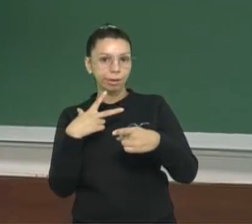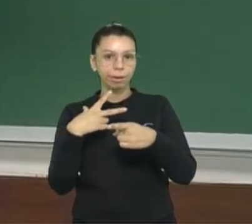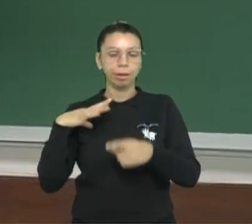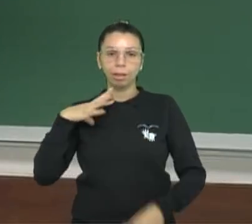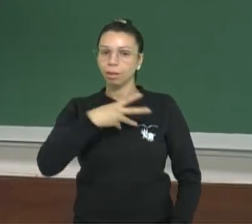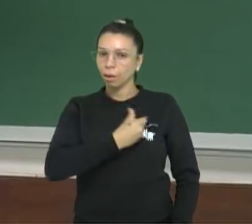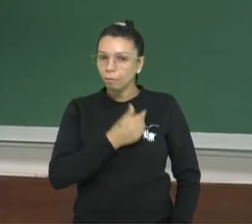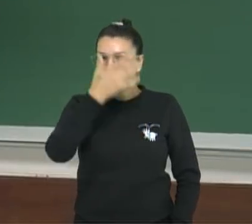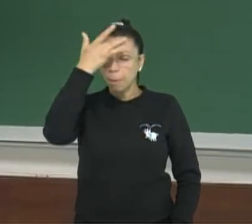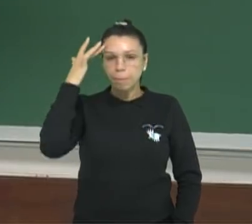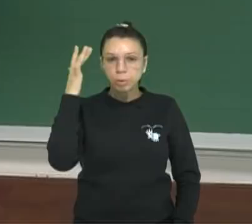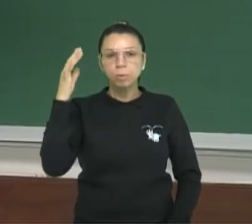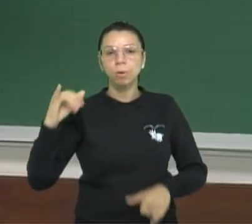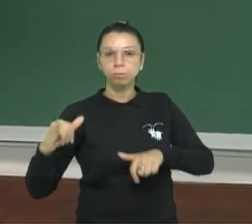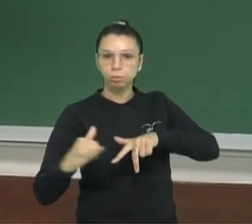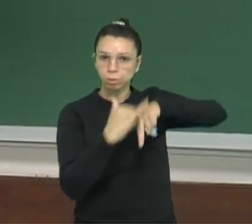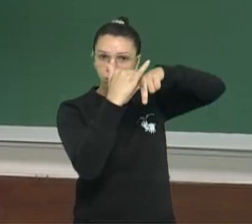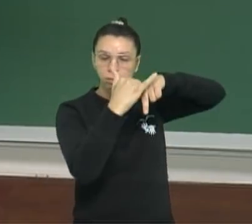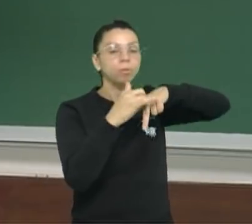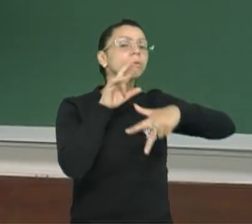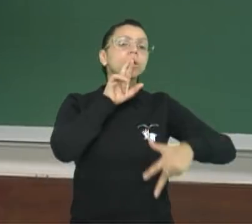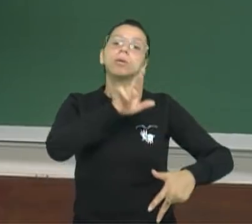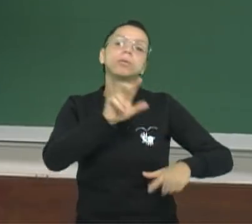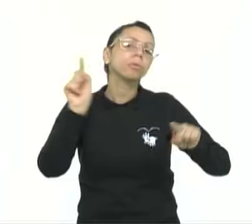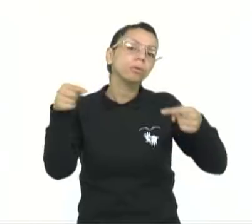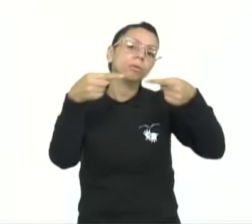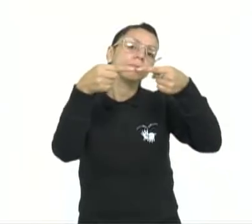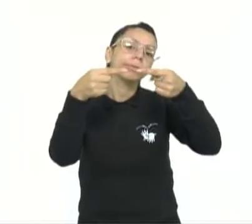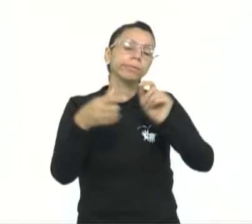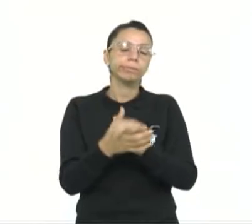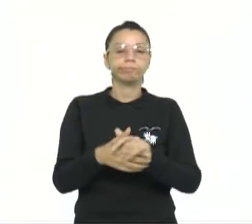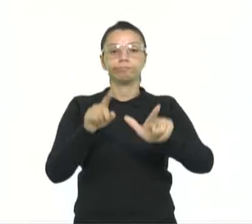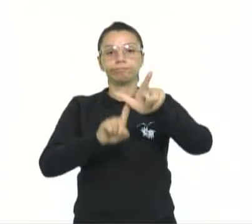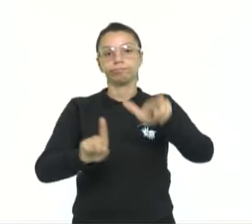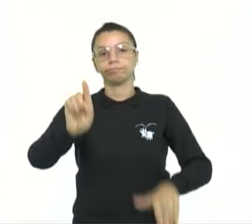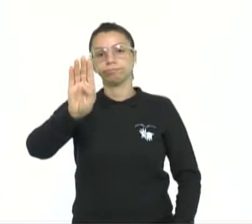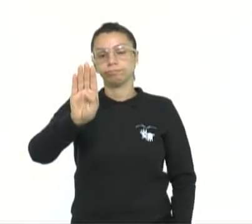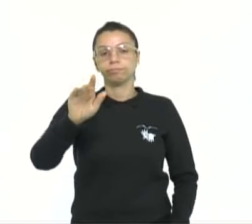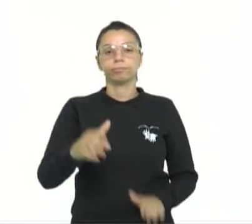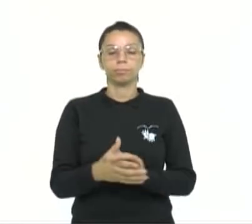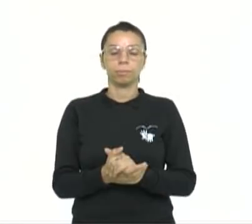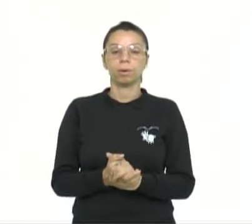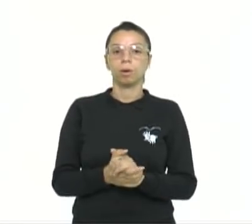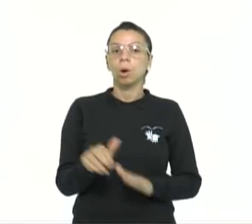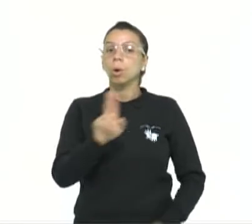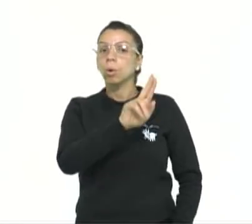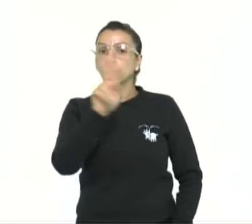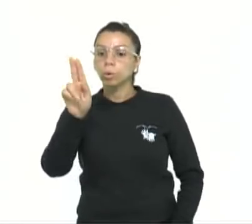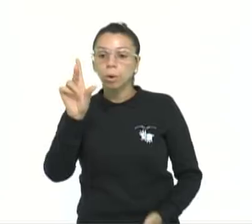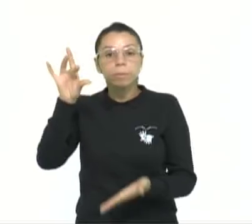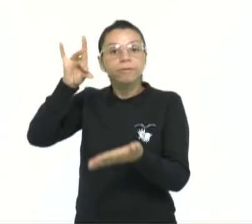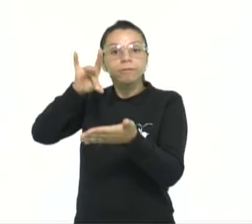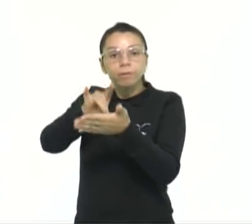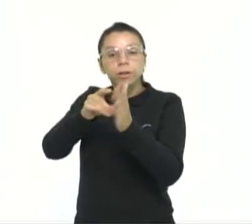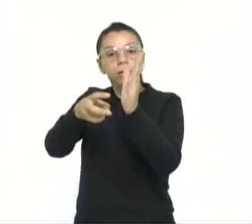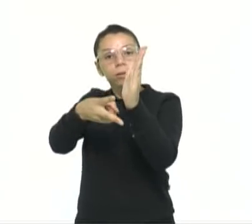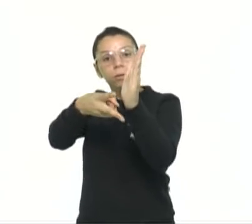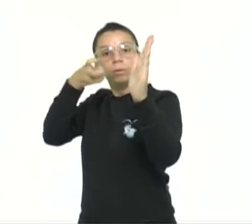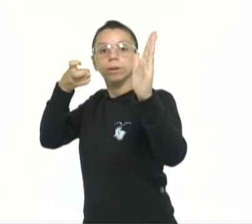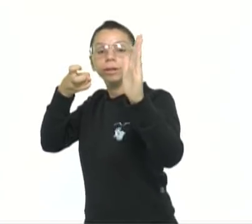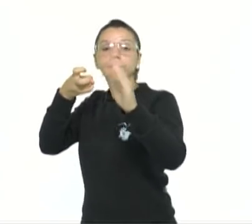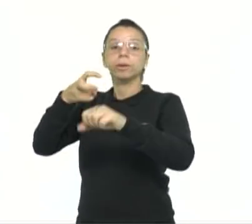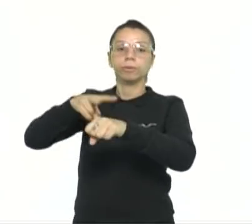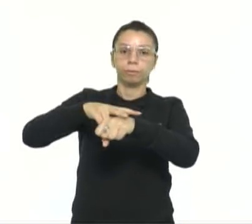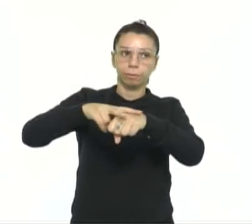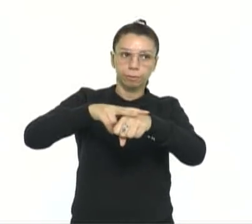acidente? O que você acha? Qual a resposta que você acha correta? E a letra B? Qual é o nome verdadeiro do Arqueiro Verde? Vamos conferir? Olha lá,